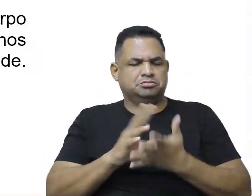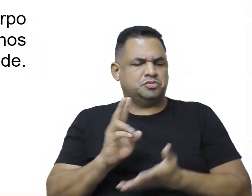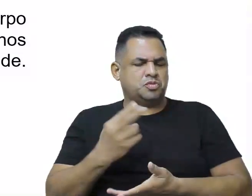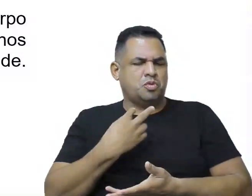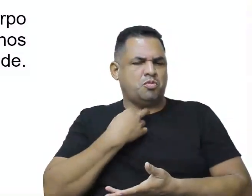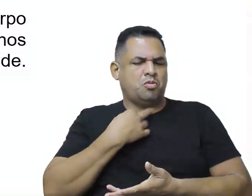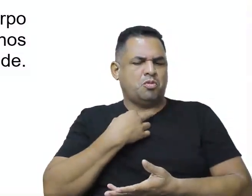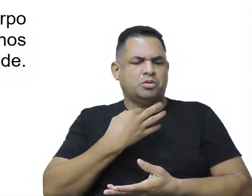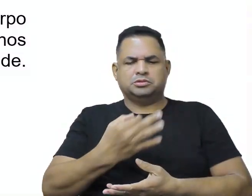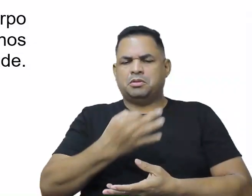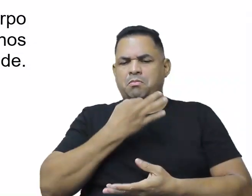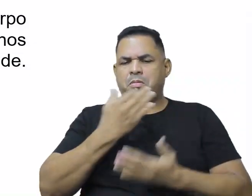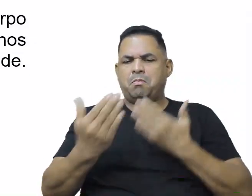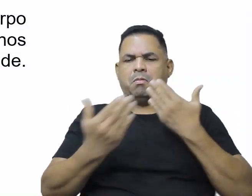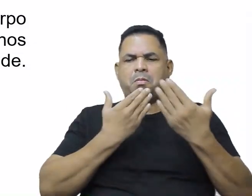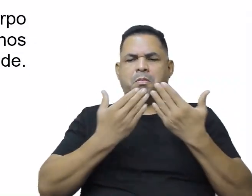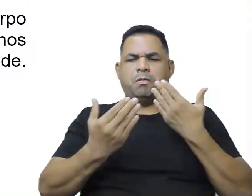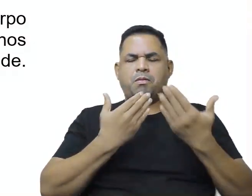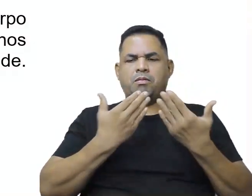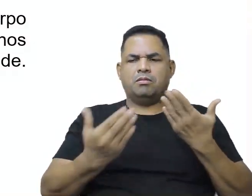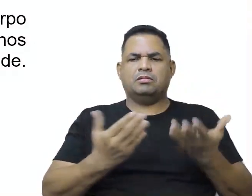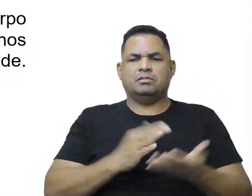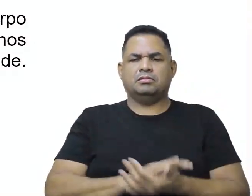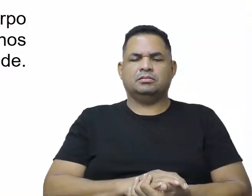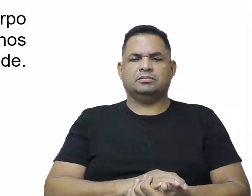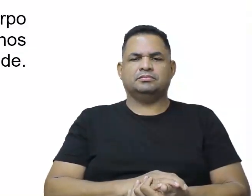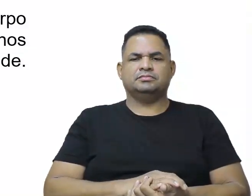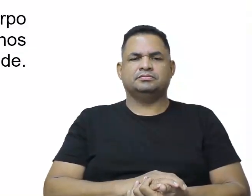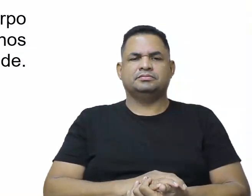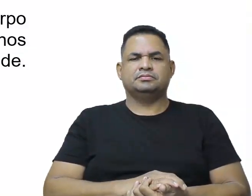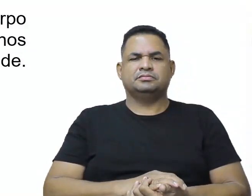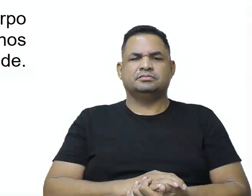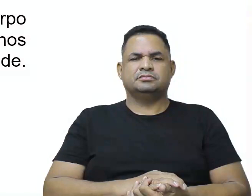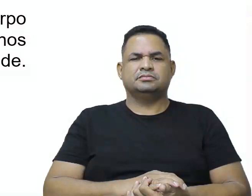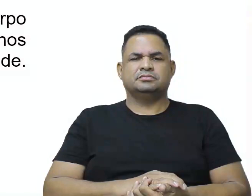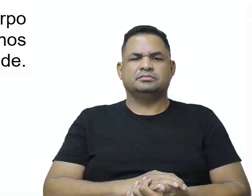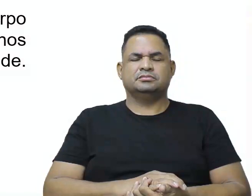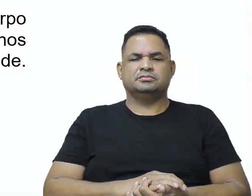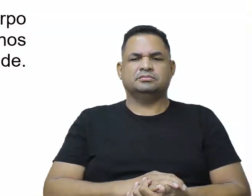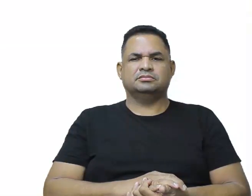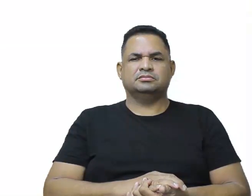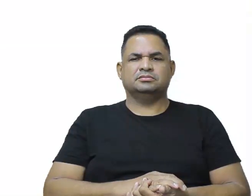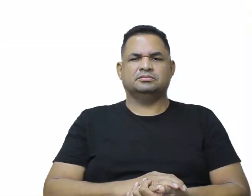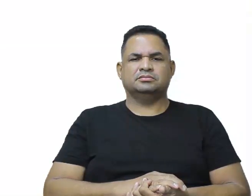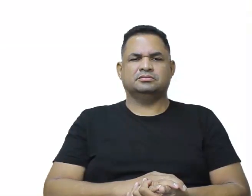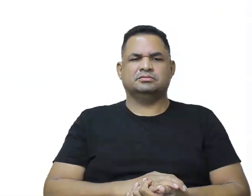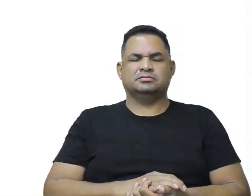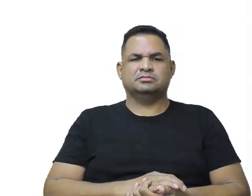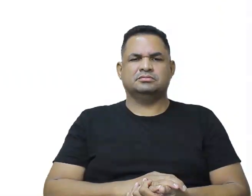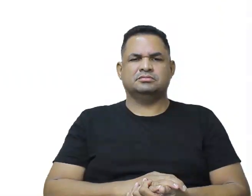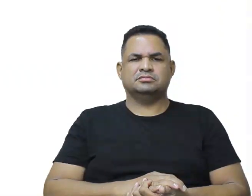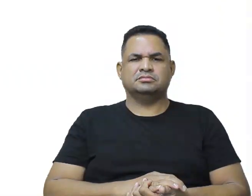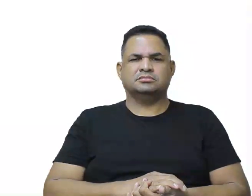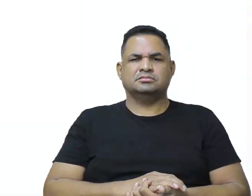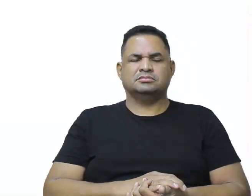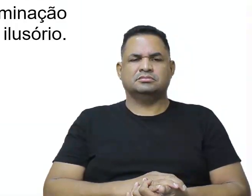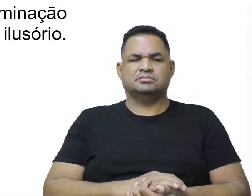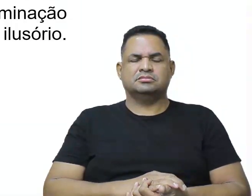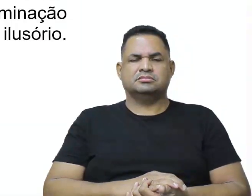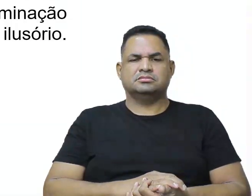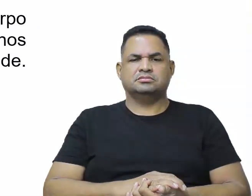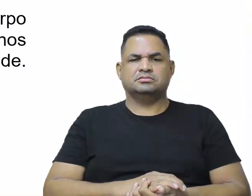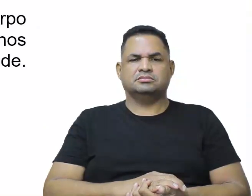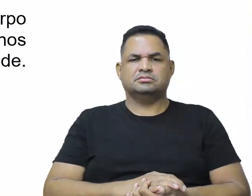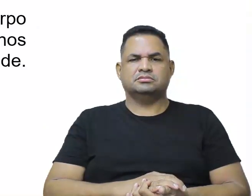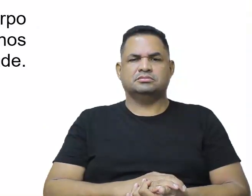bom já dá para notar aqui essa parte aqui o Du não sujeito